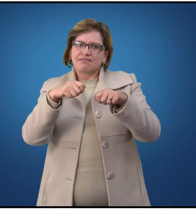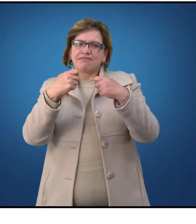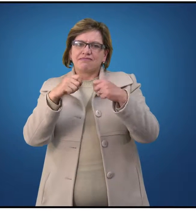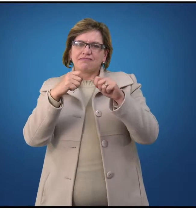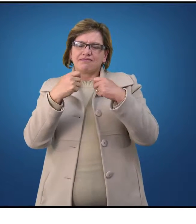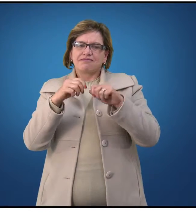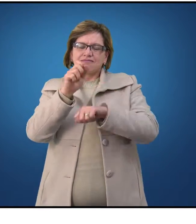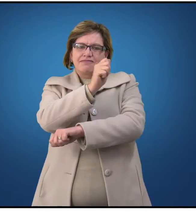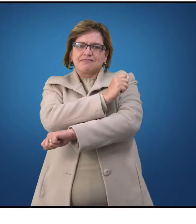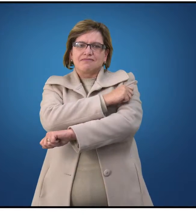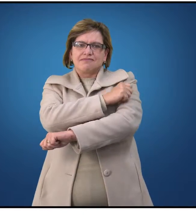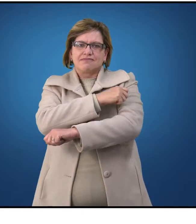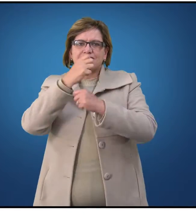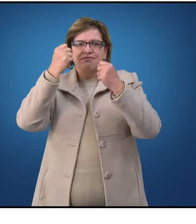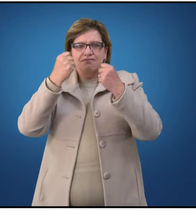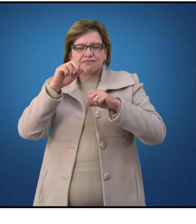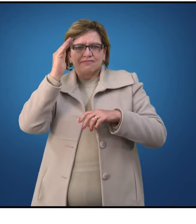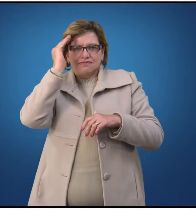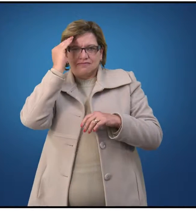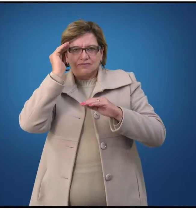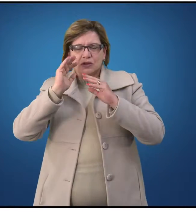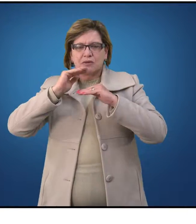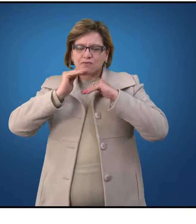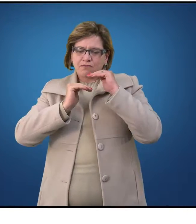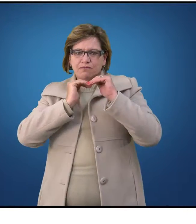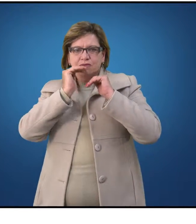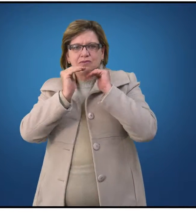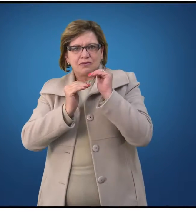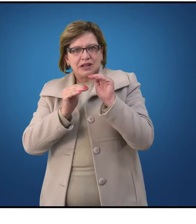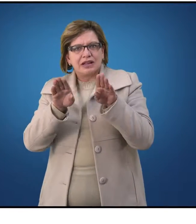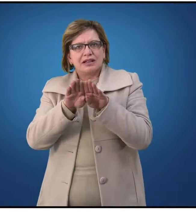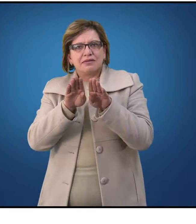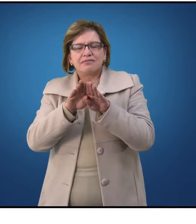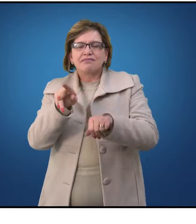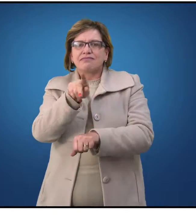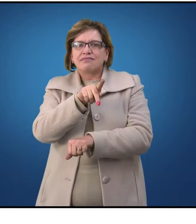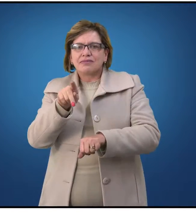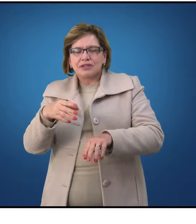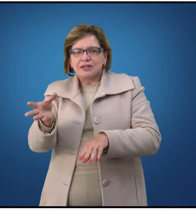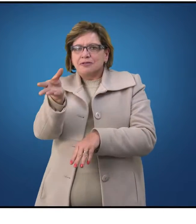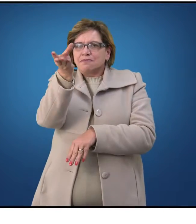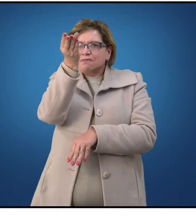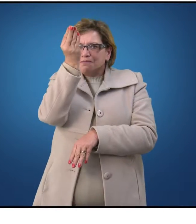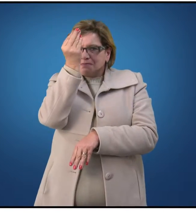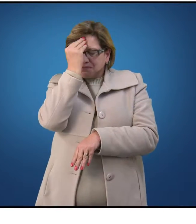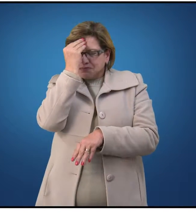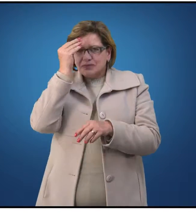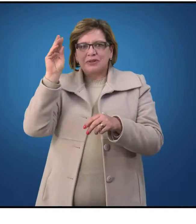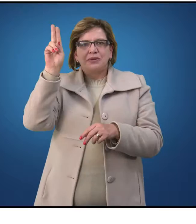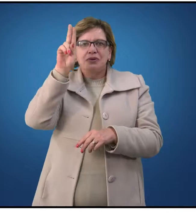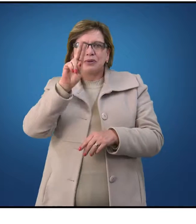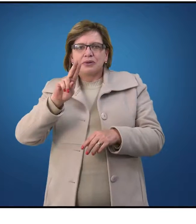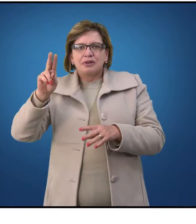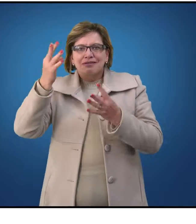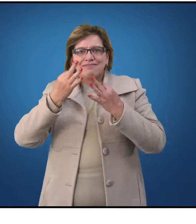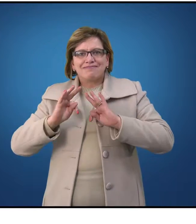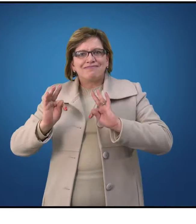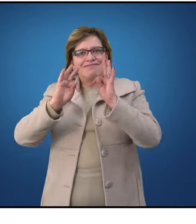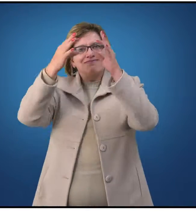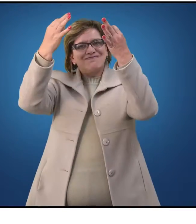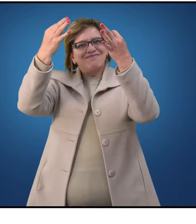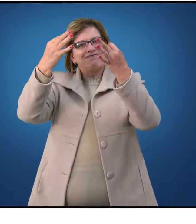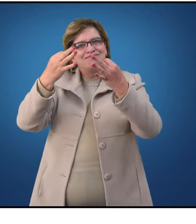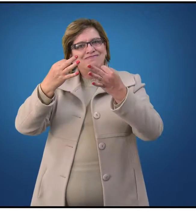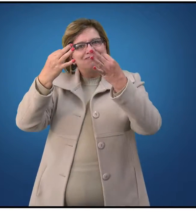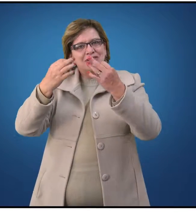necessário para que o aluno consiga compreender todo esse processo, para que o professor também se aproprie e use dessas tecnologias de uma maneira